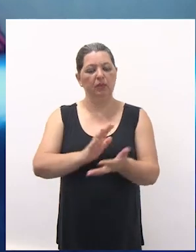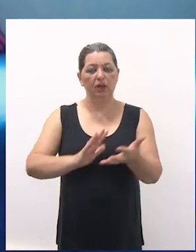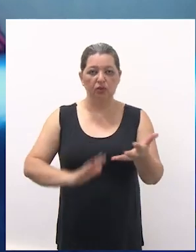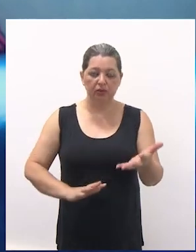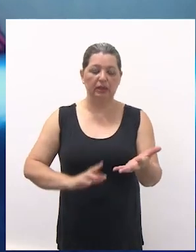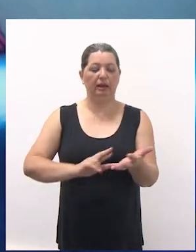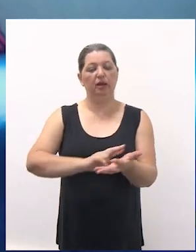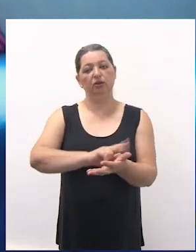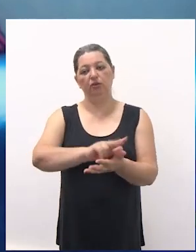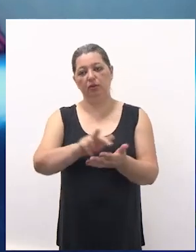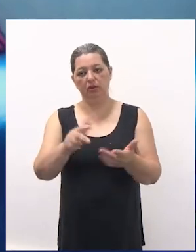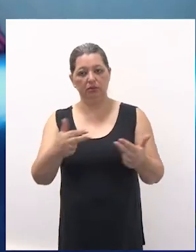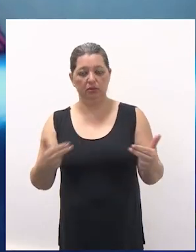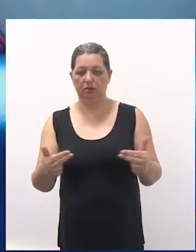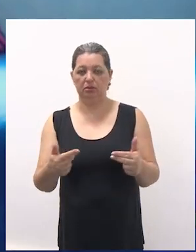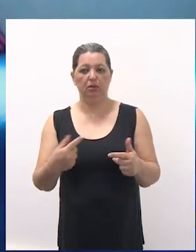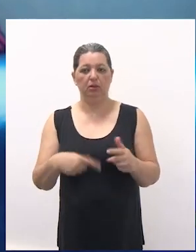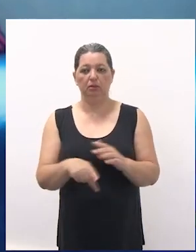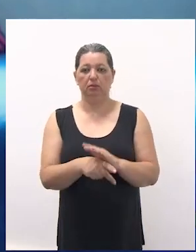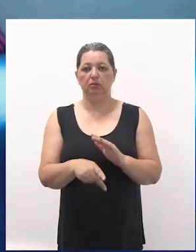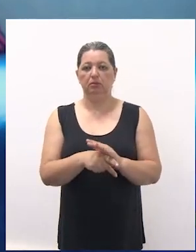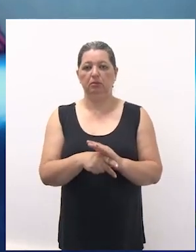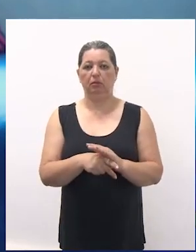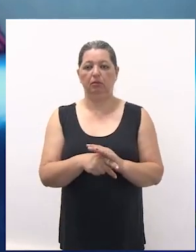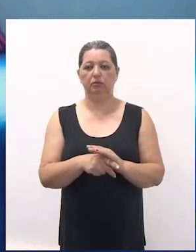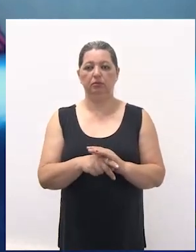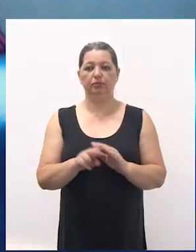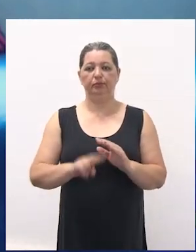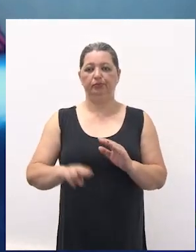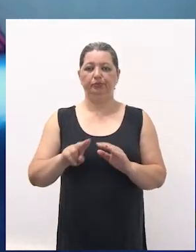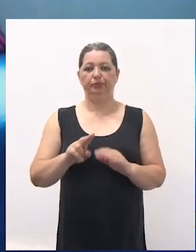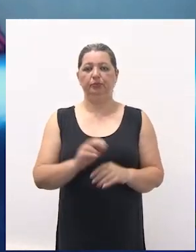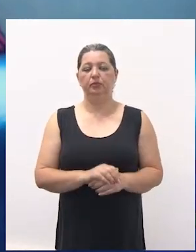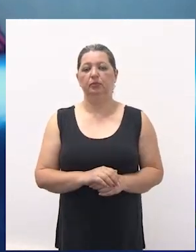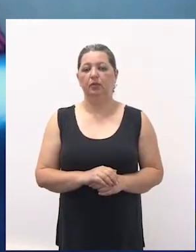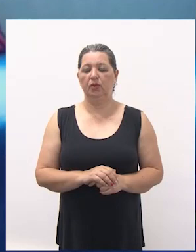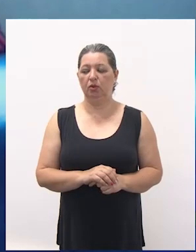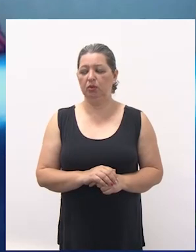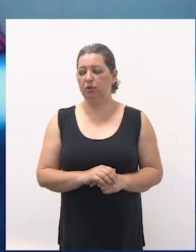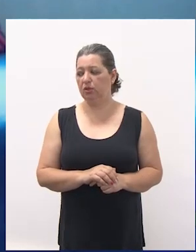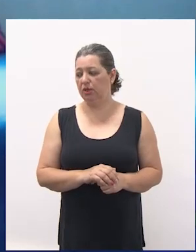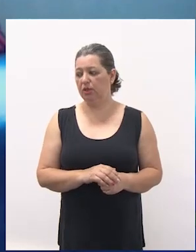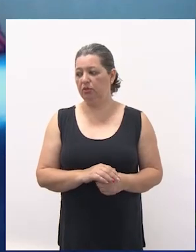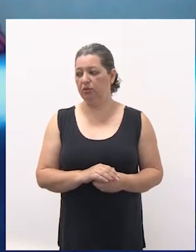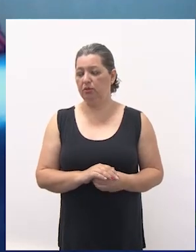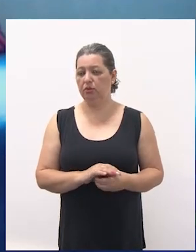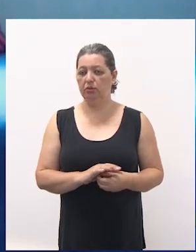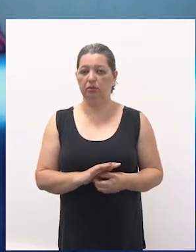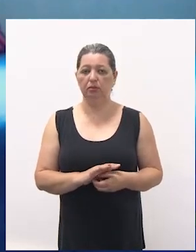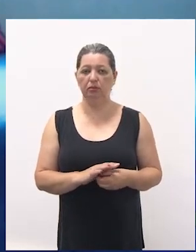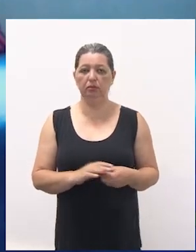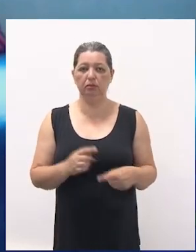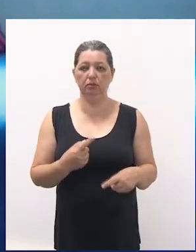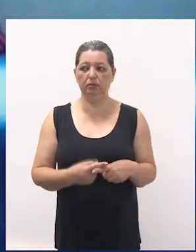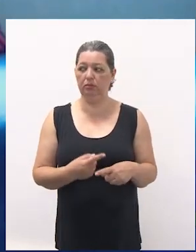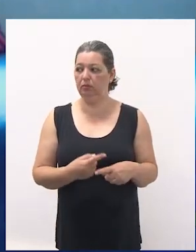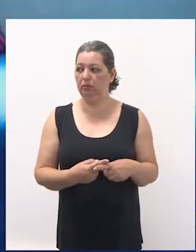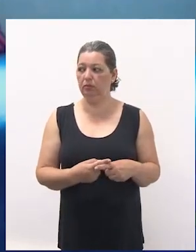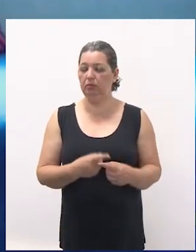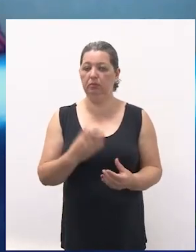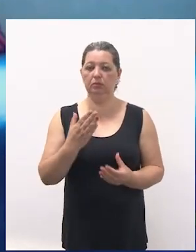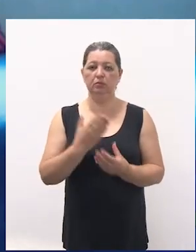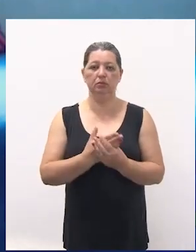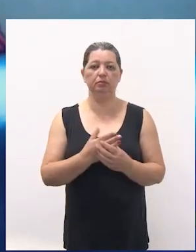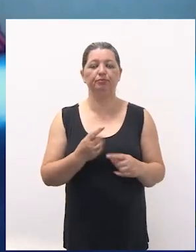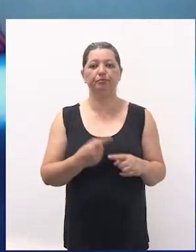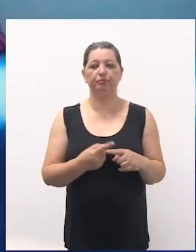atividades e tudo mais. Não da arquivada, porque você não consegue reutilizar da arquivada. Mas é muito importante você também ter essas turmas modelo para você, como